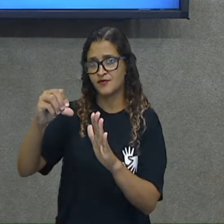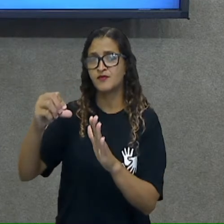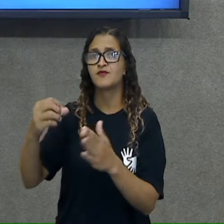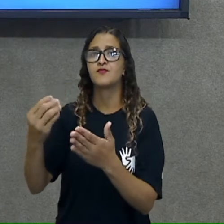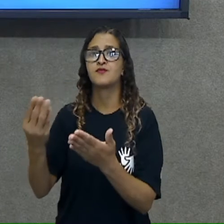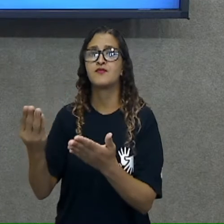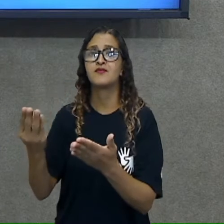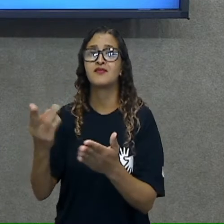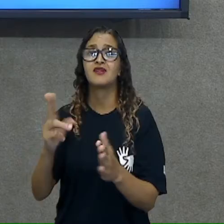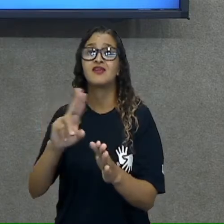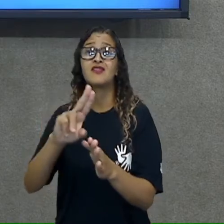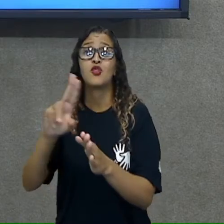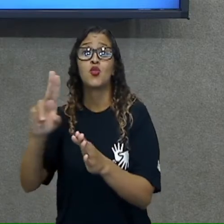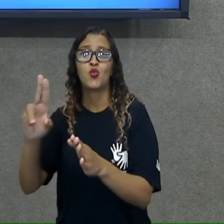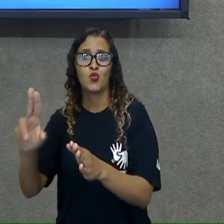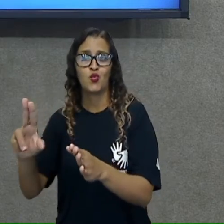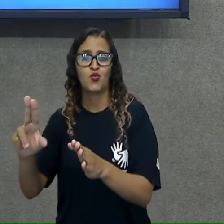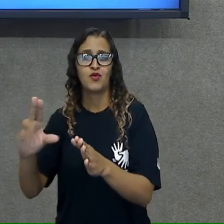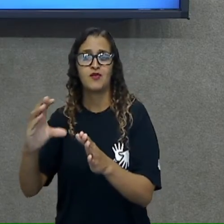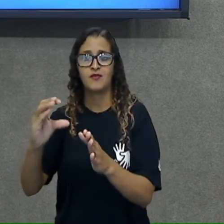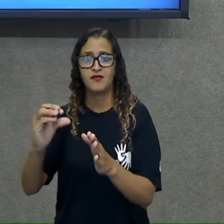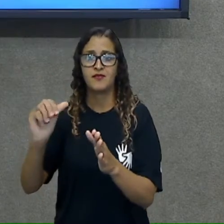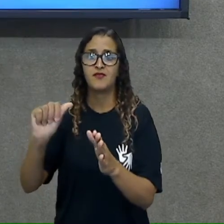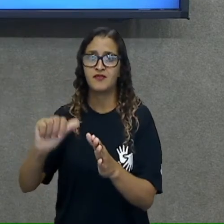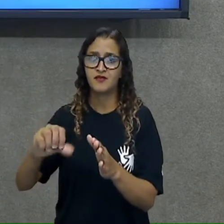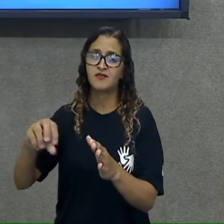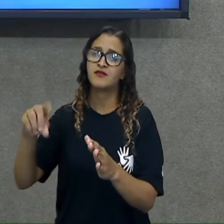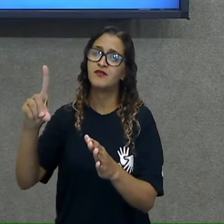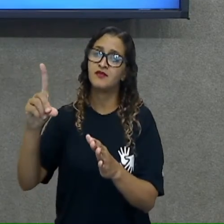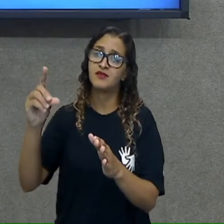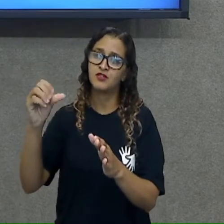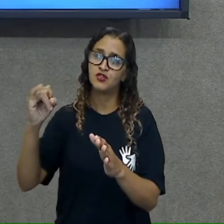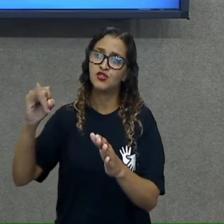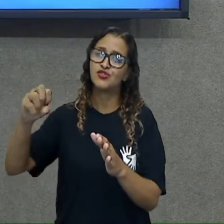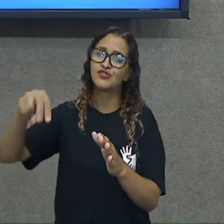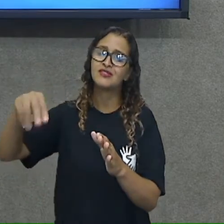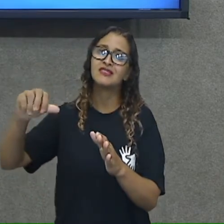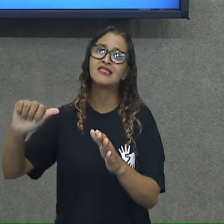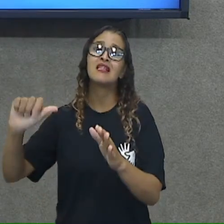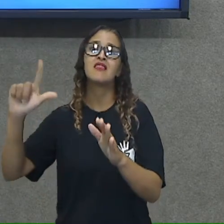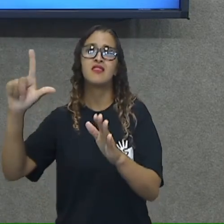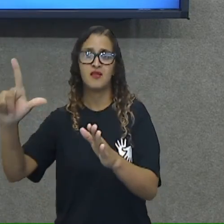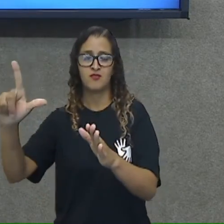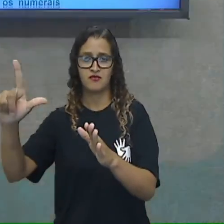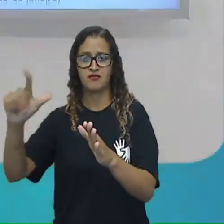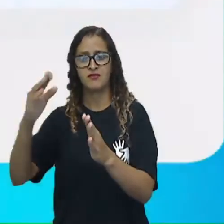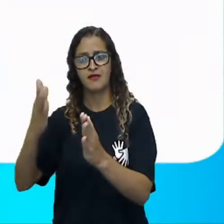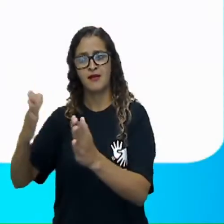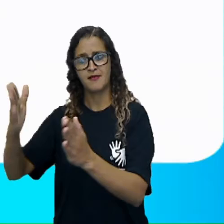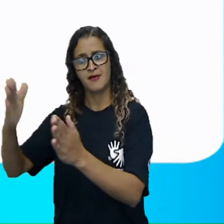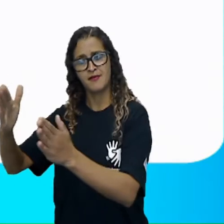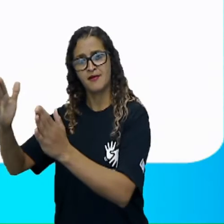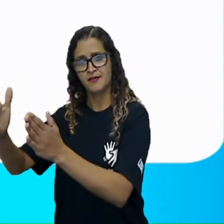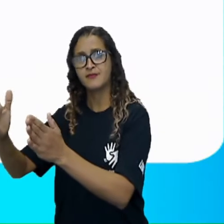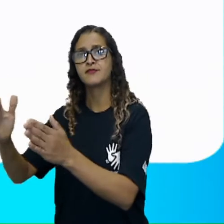fala o número cardinal. Artigo 10, artigo 11 e sucessivamente.